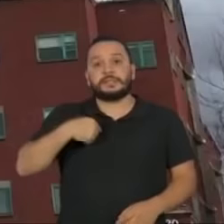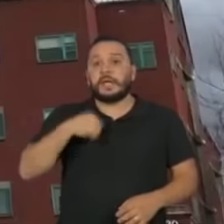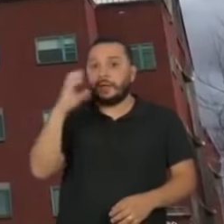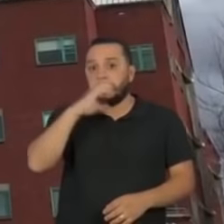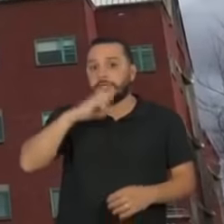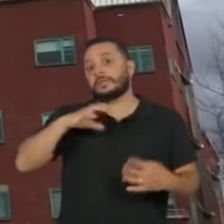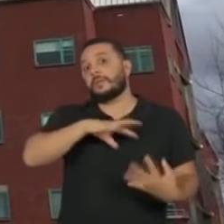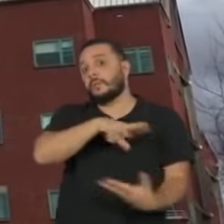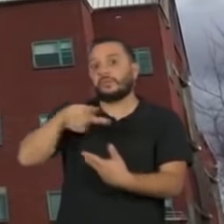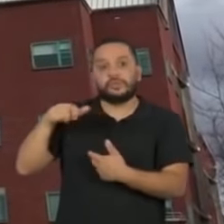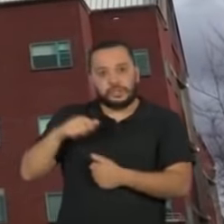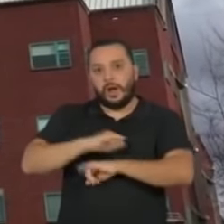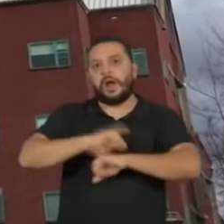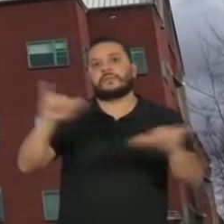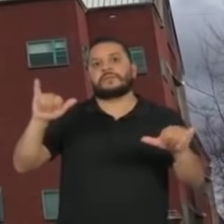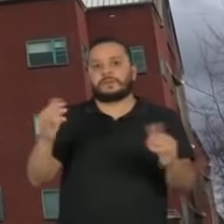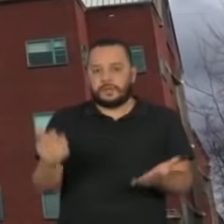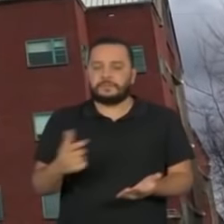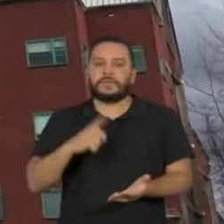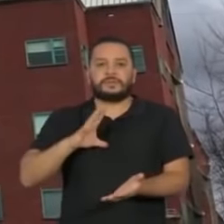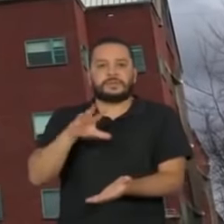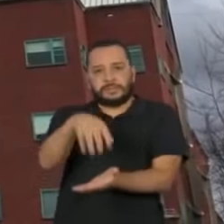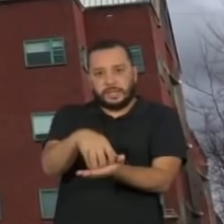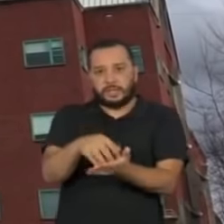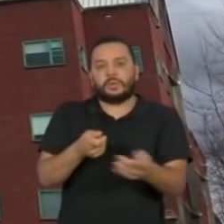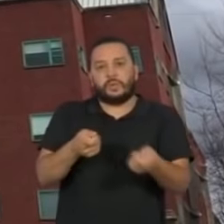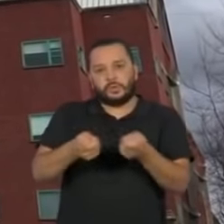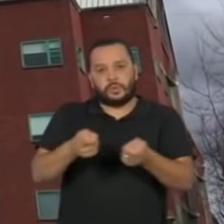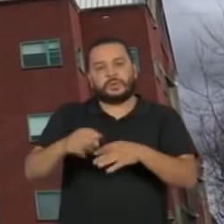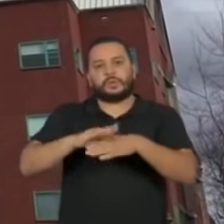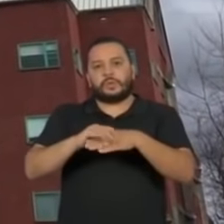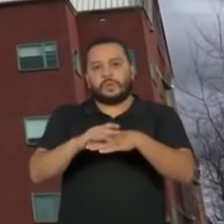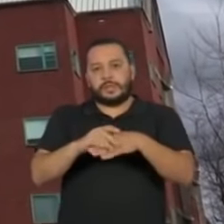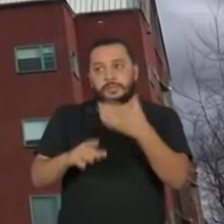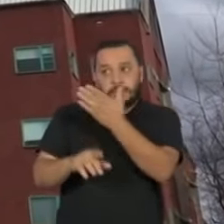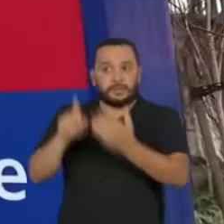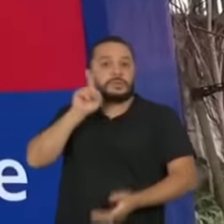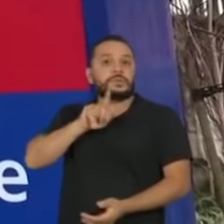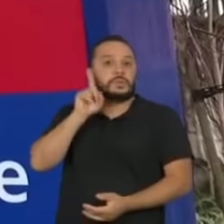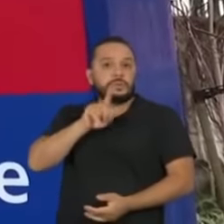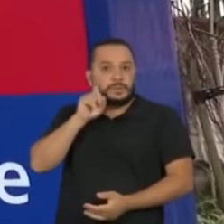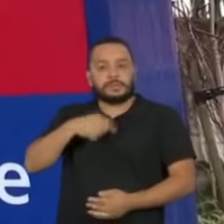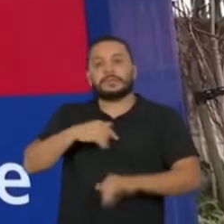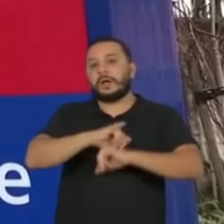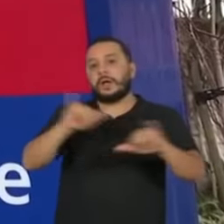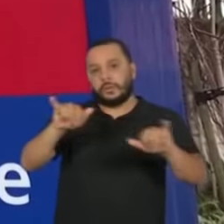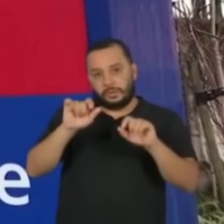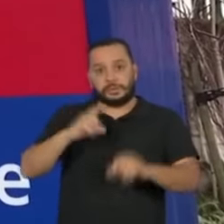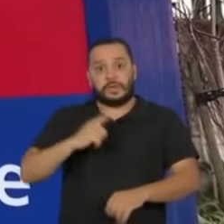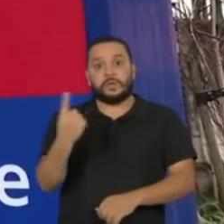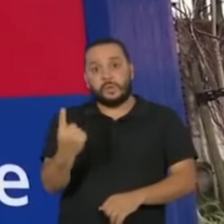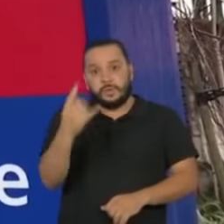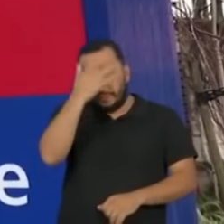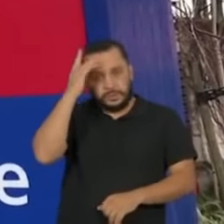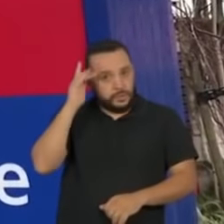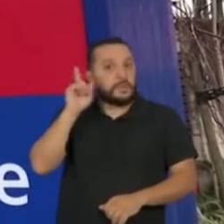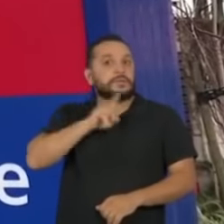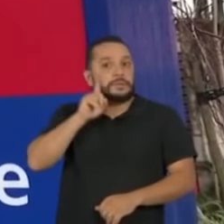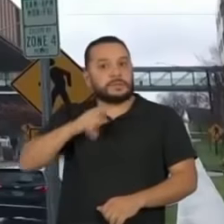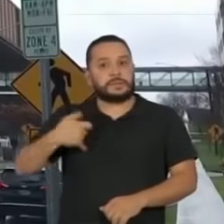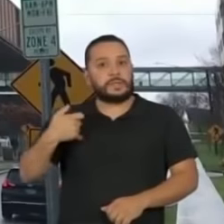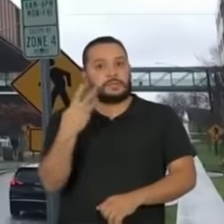internacional. O Centro de Prevenção e Controle de Doenças dos Estados Unidos declarou que um cidadão norte-americano de